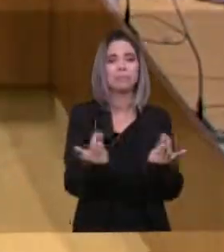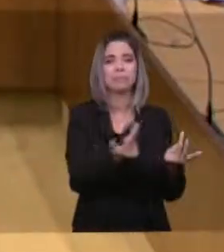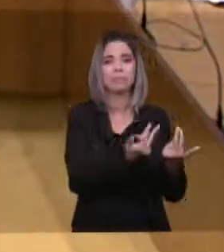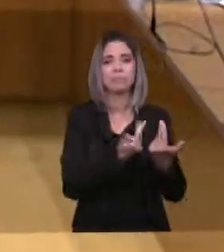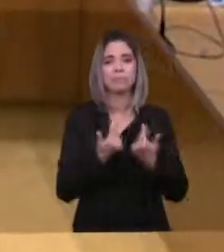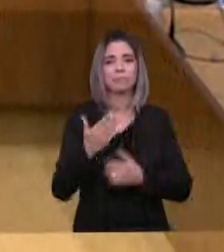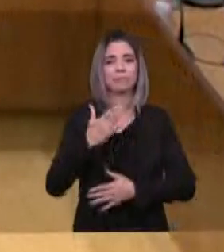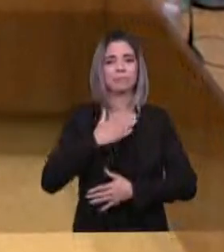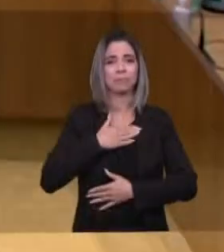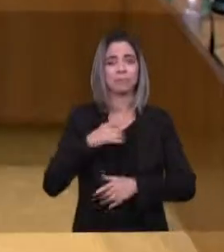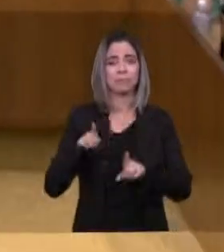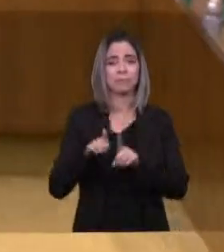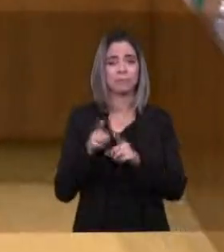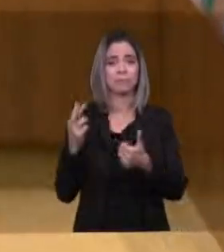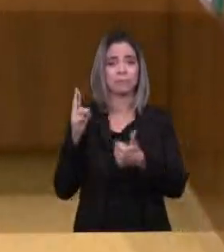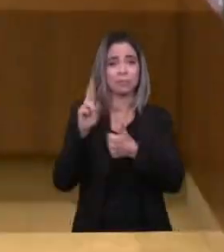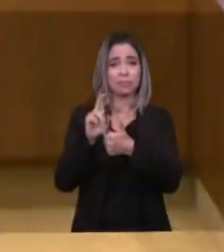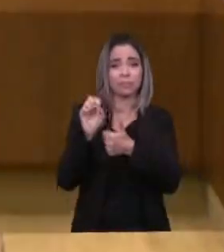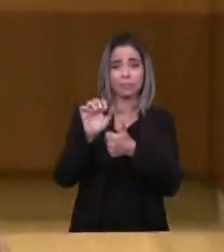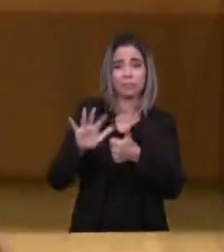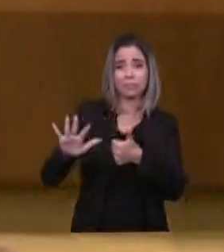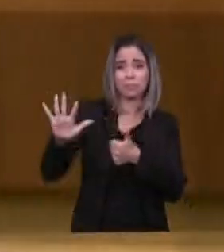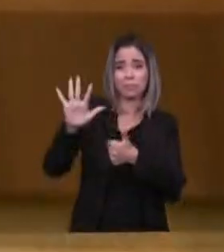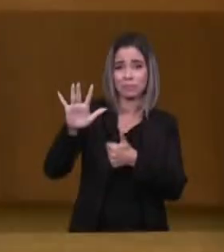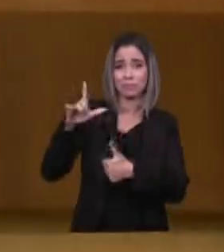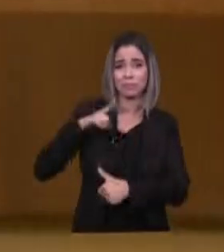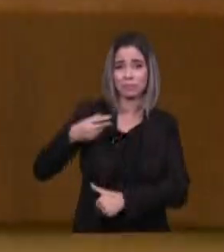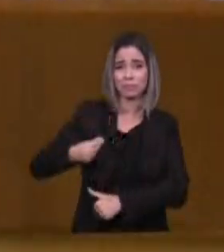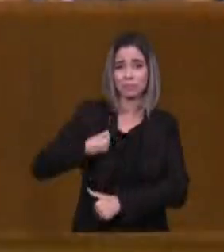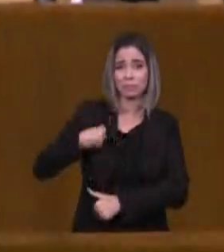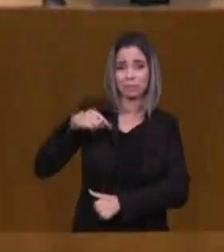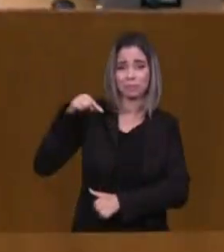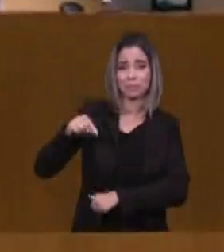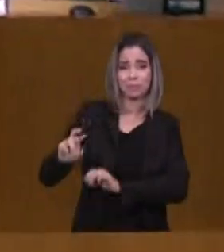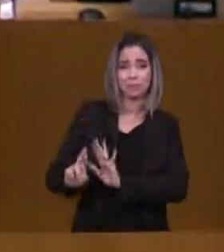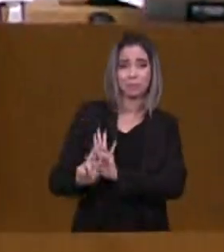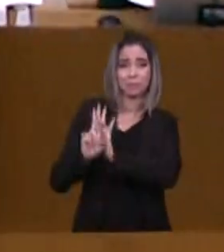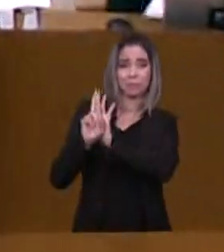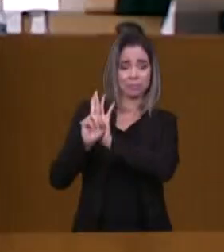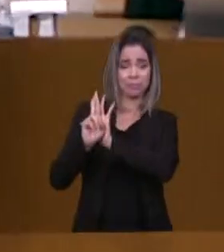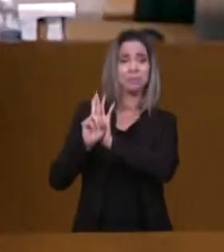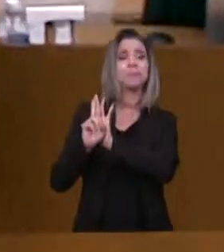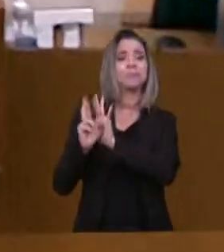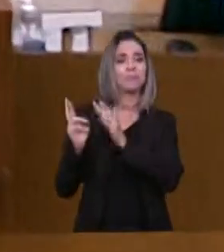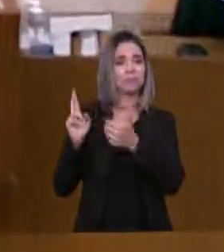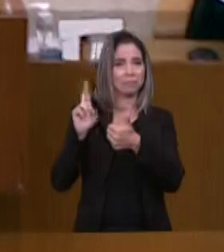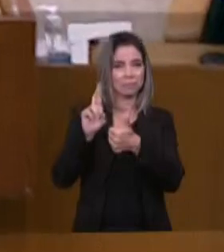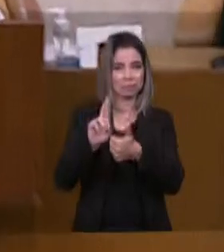presidente, ministra Rosa Weber, ao centro da mesa. Mesa em formato da letra U invertida.